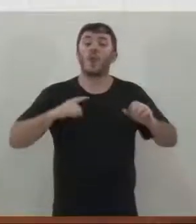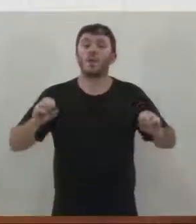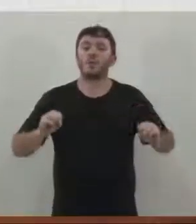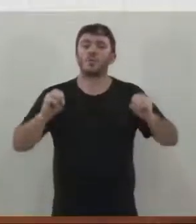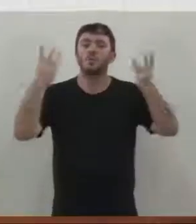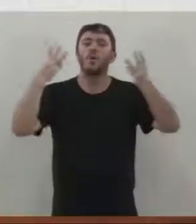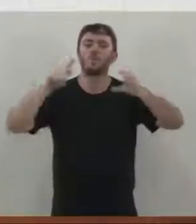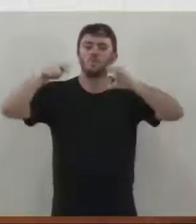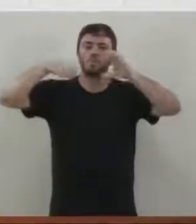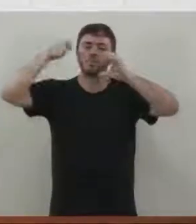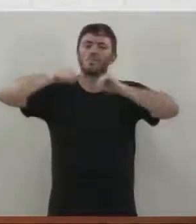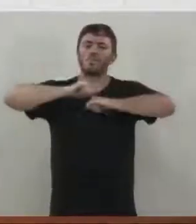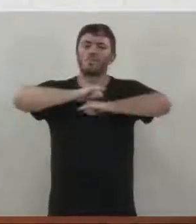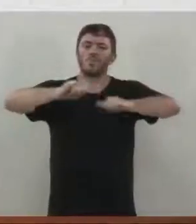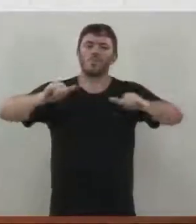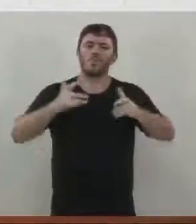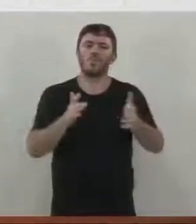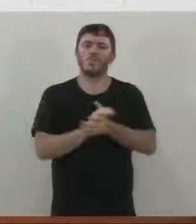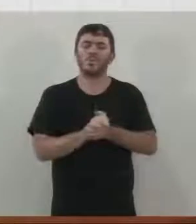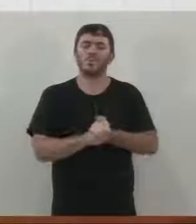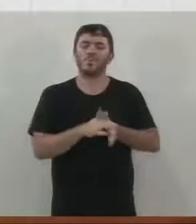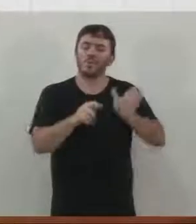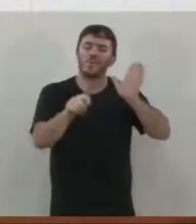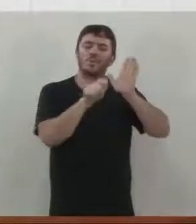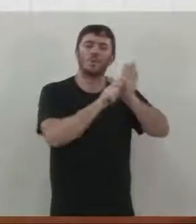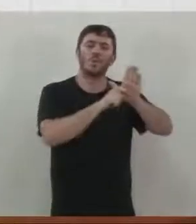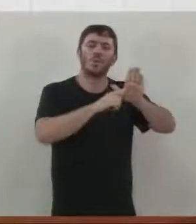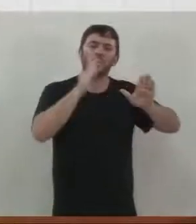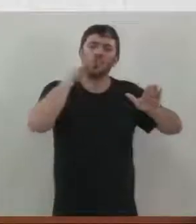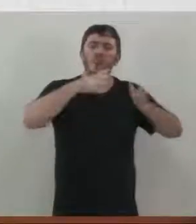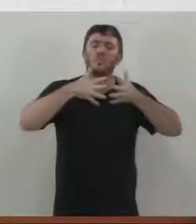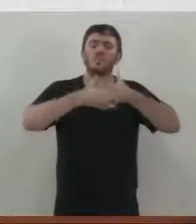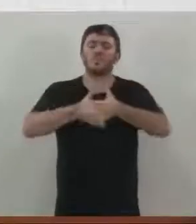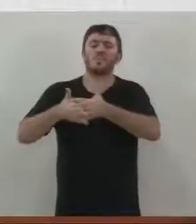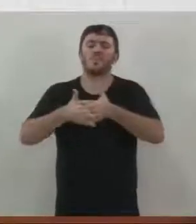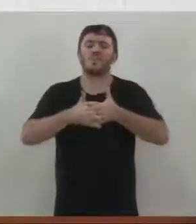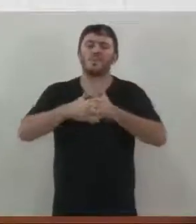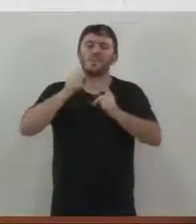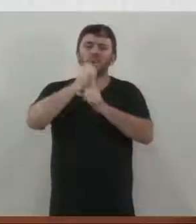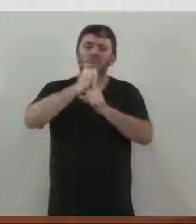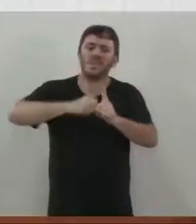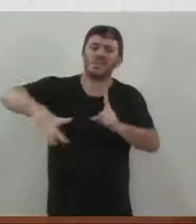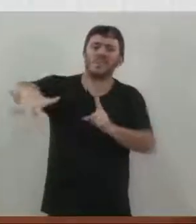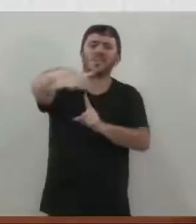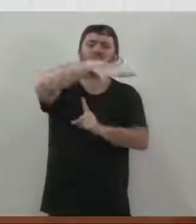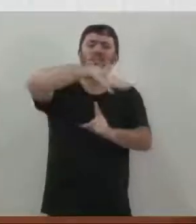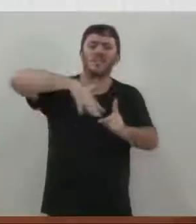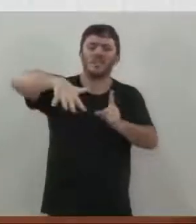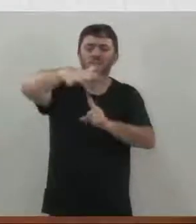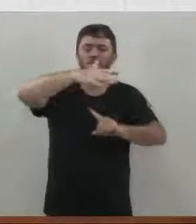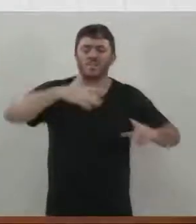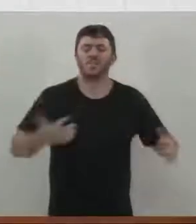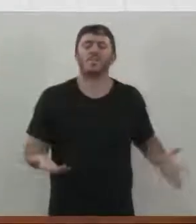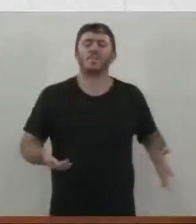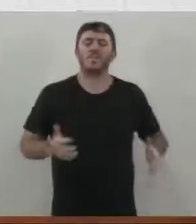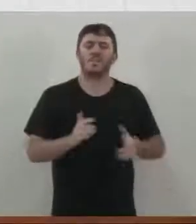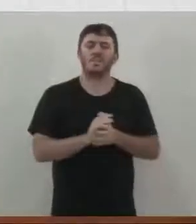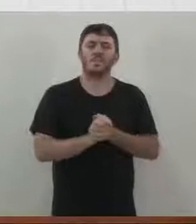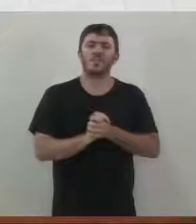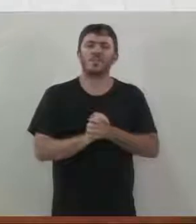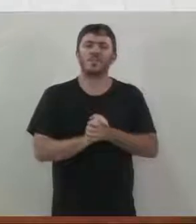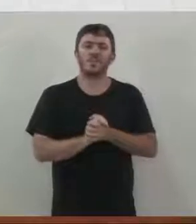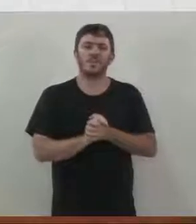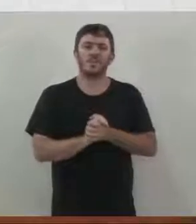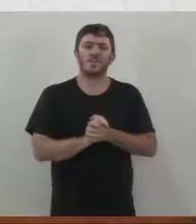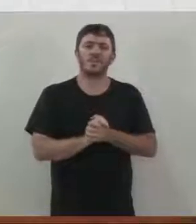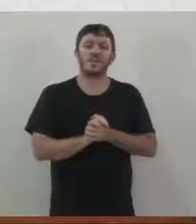drogas é um mal que assola a sociedade. Então esse projeto aqui foi um dos meios que eu encontrei